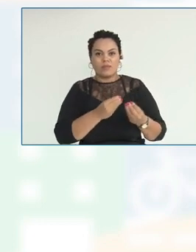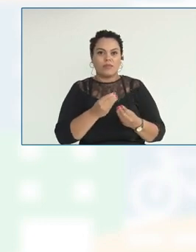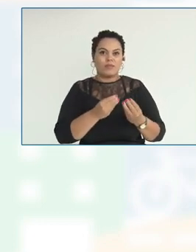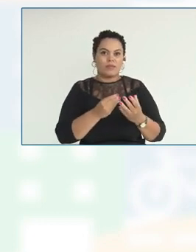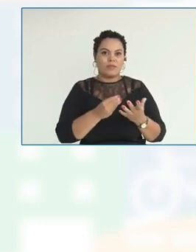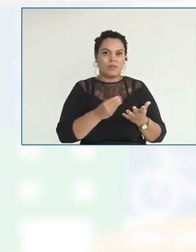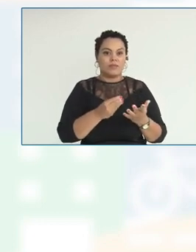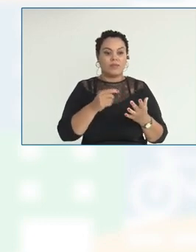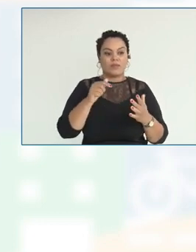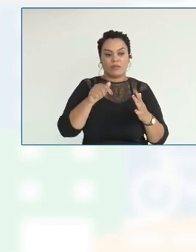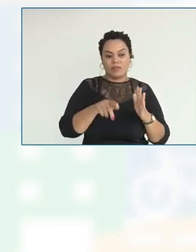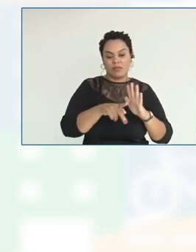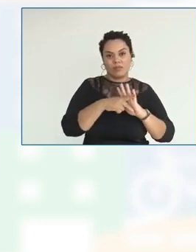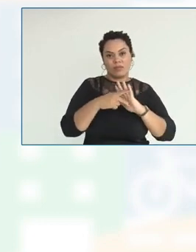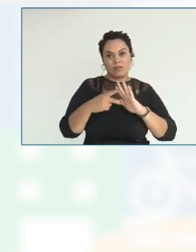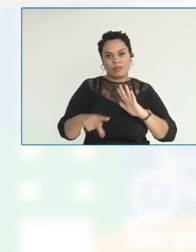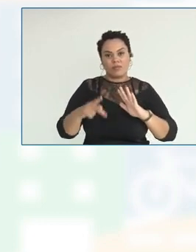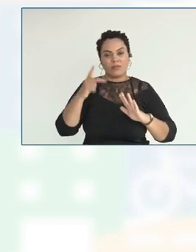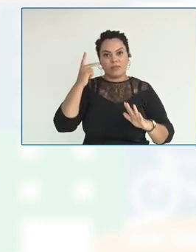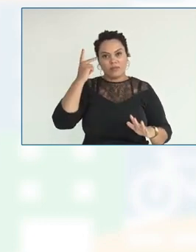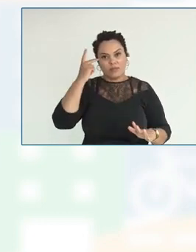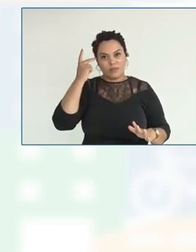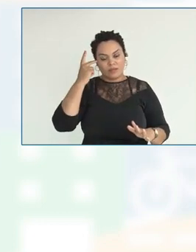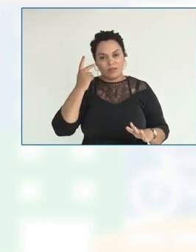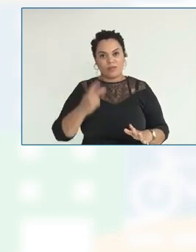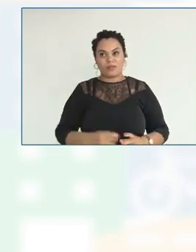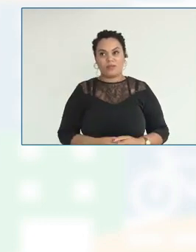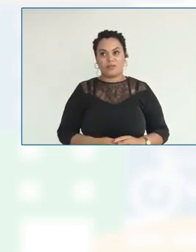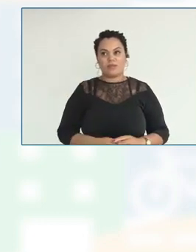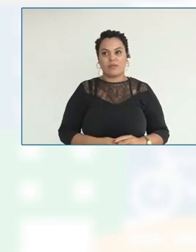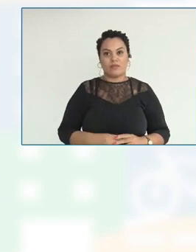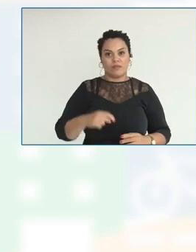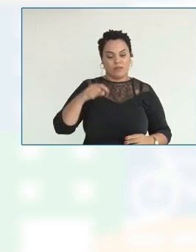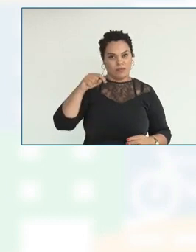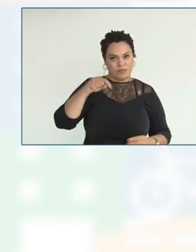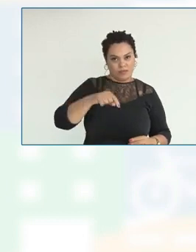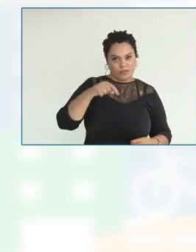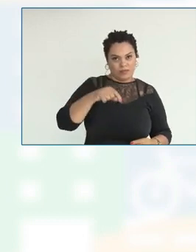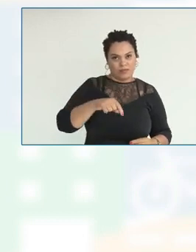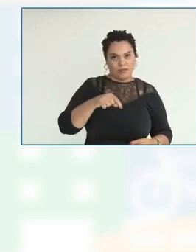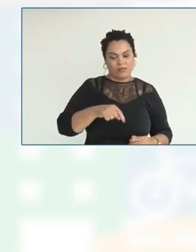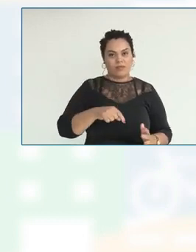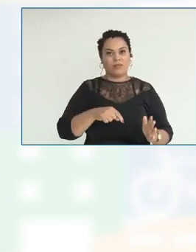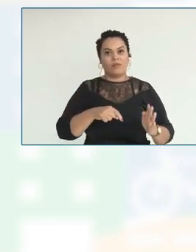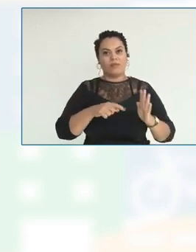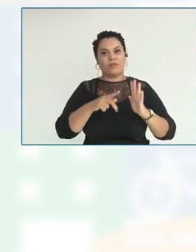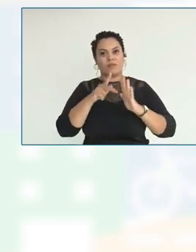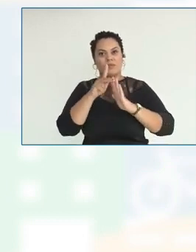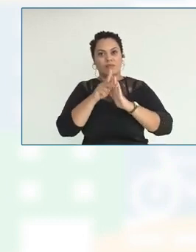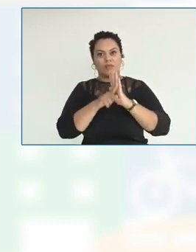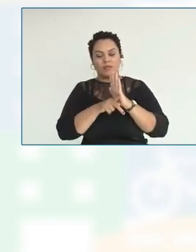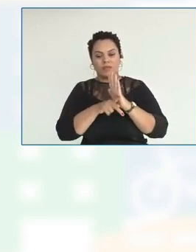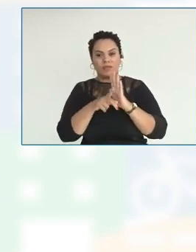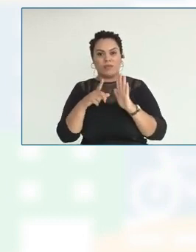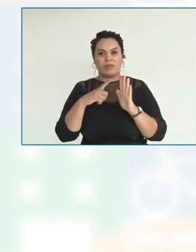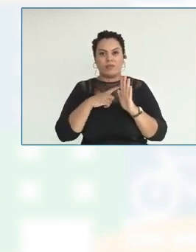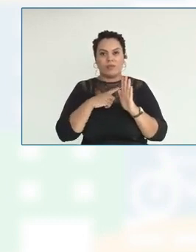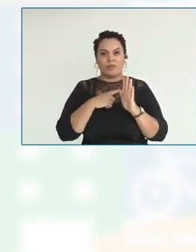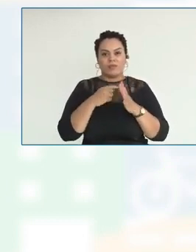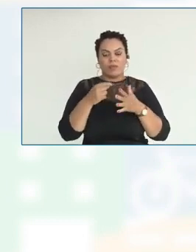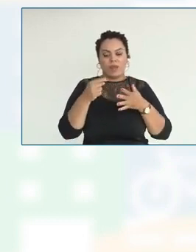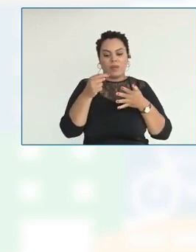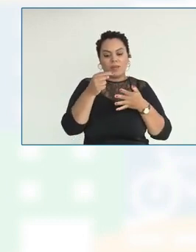São Paulo. Bom, aqui no Programa Municipal de Prevenção e Controle de Intoxicações, a gente elencou alguns